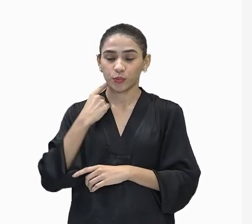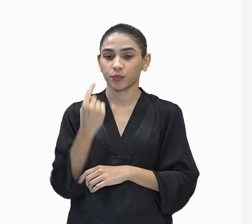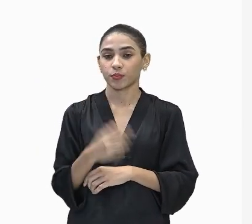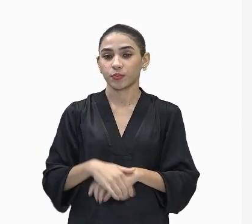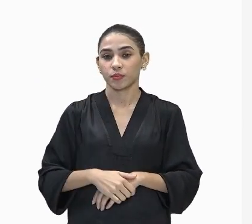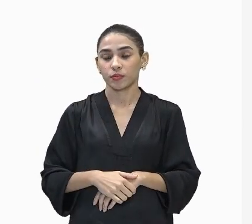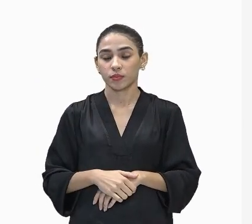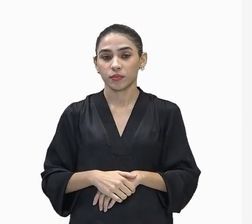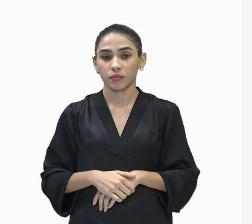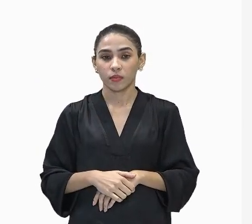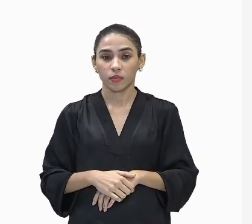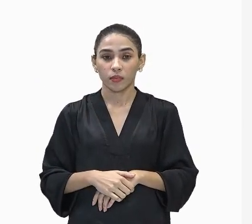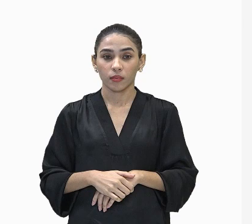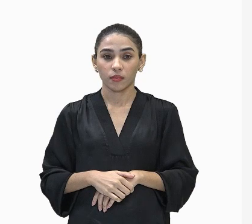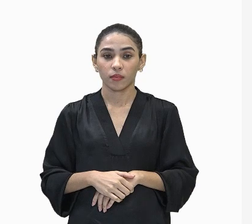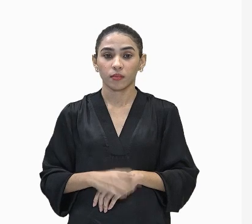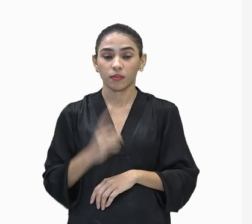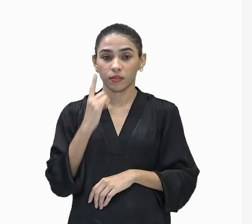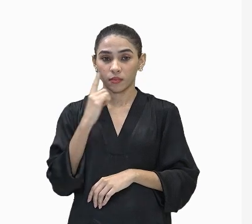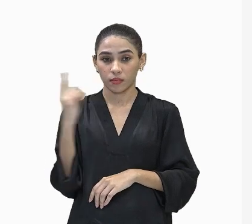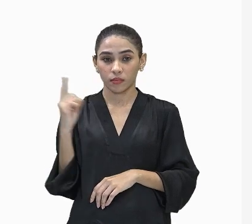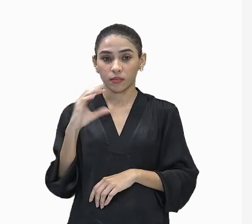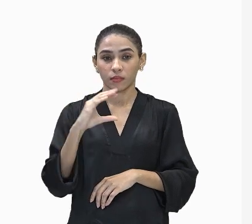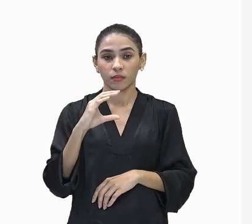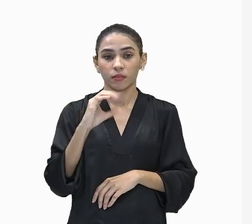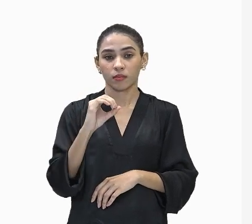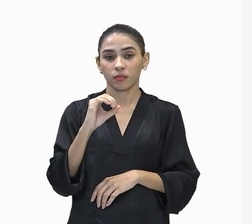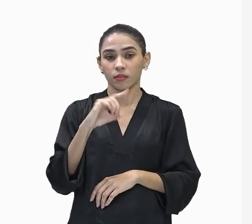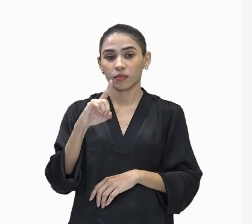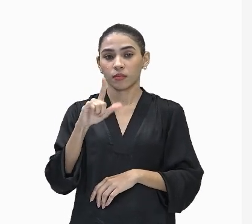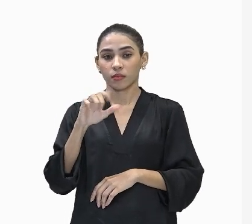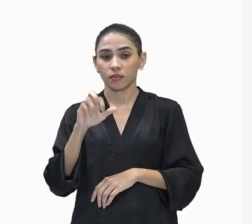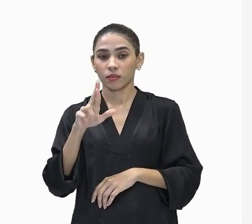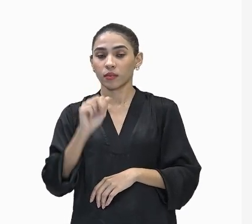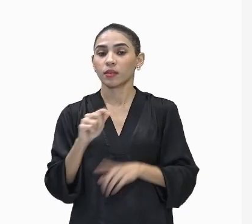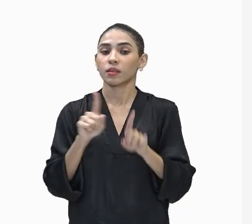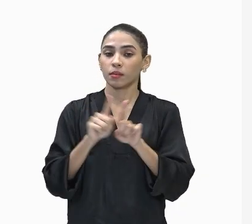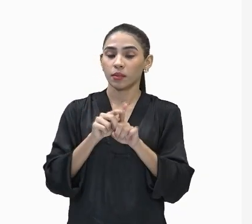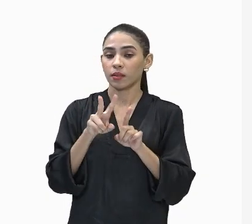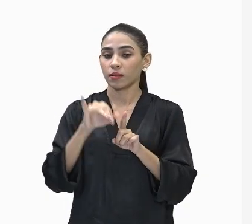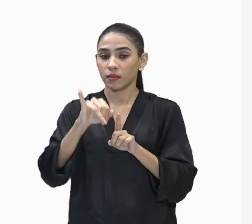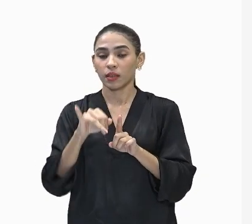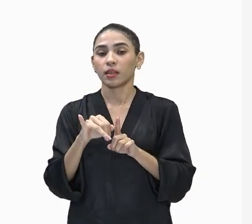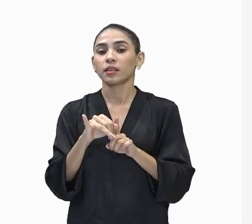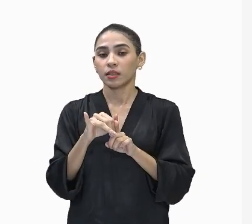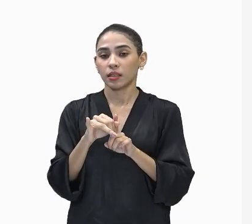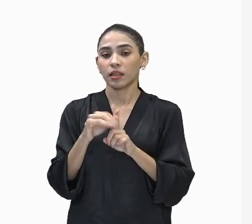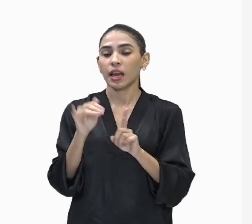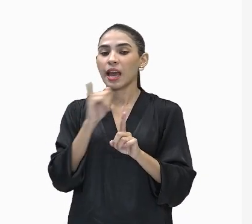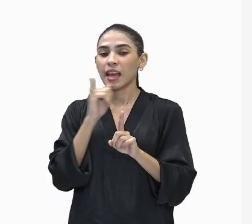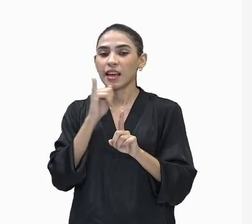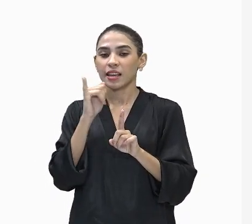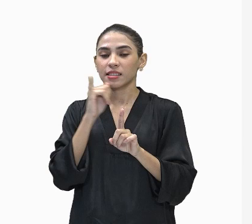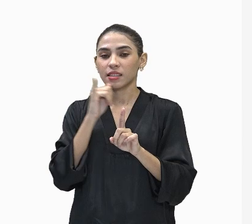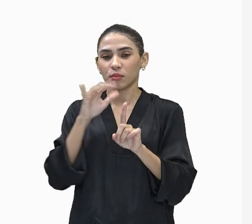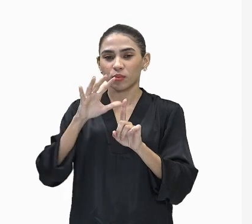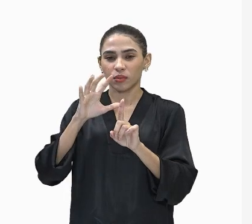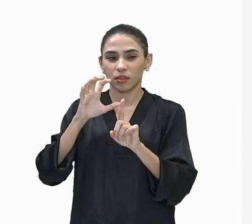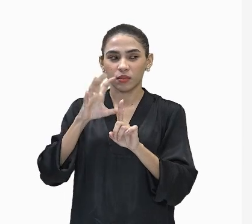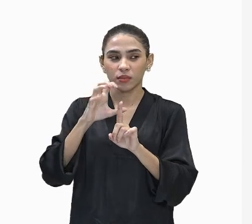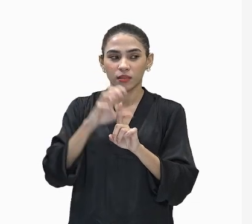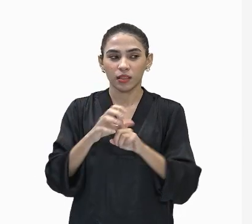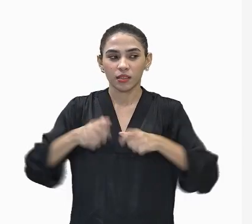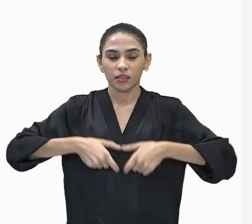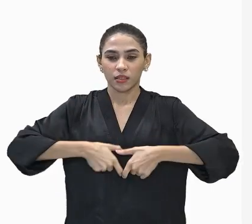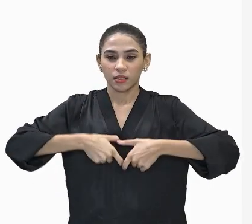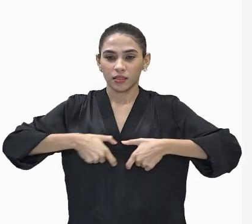né então a gente observa aqui no caso da cólera ela também vai infectar alhe o trato intestinal ela está relacionado com